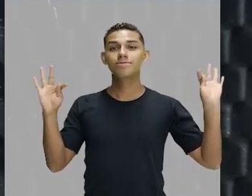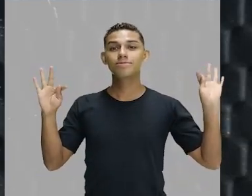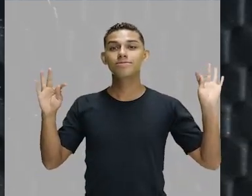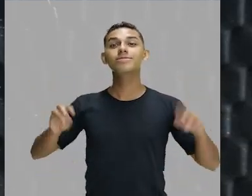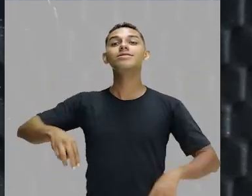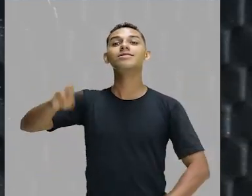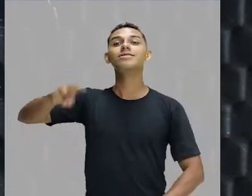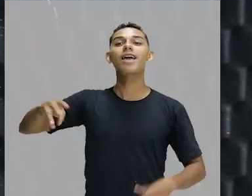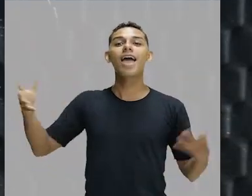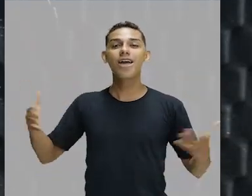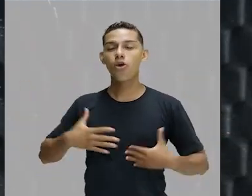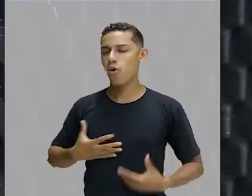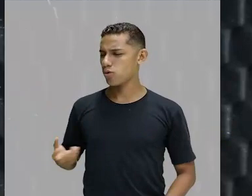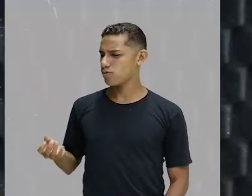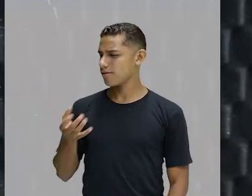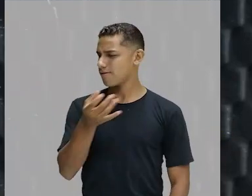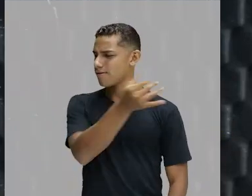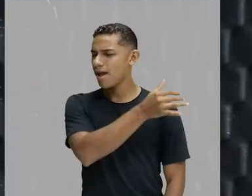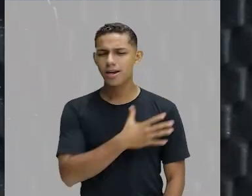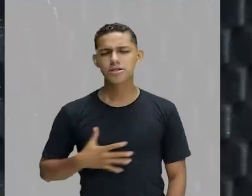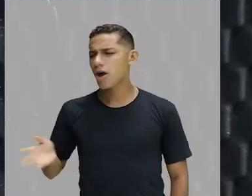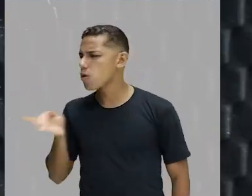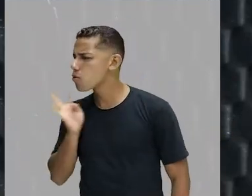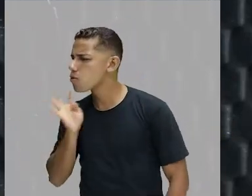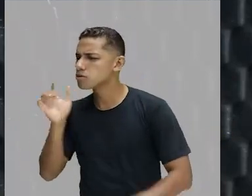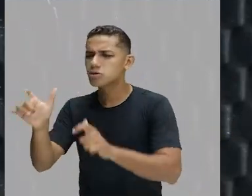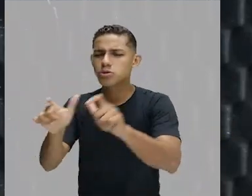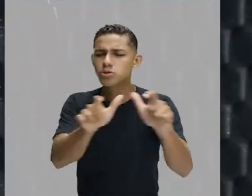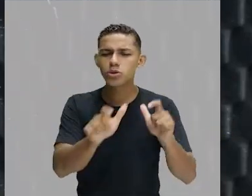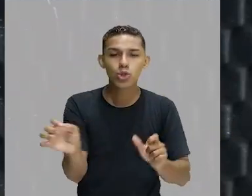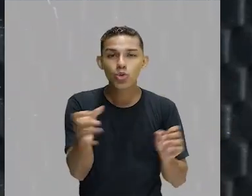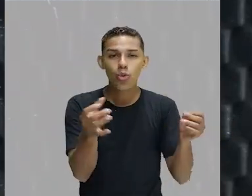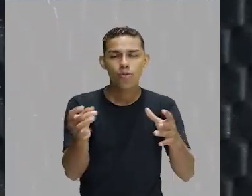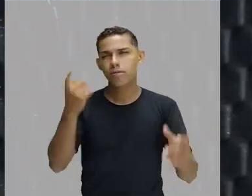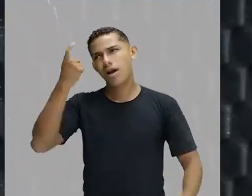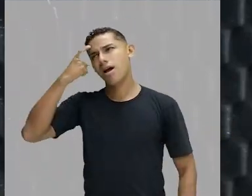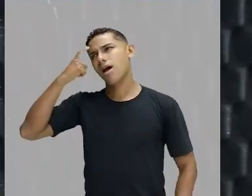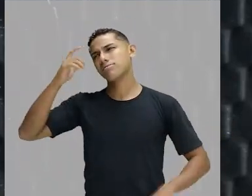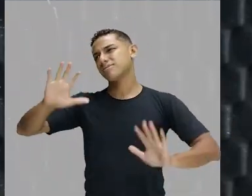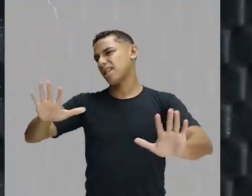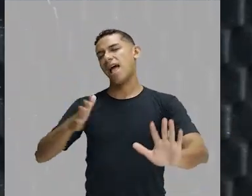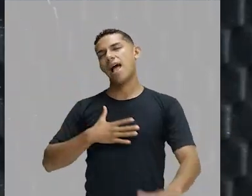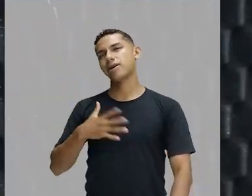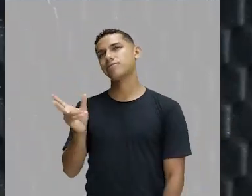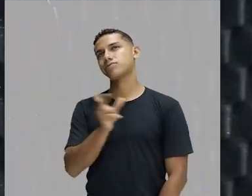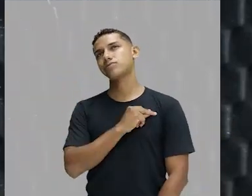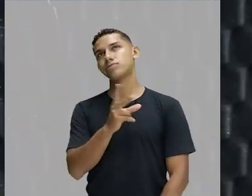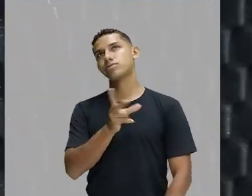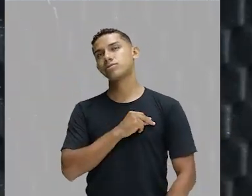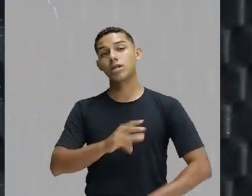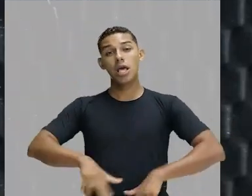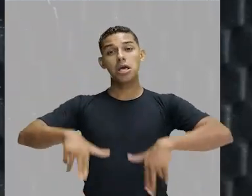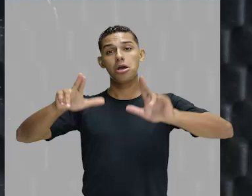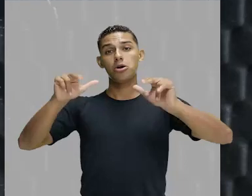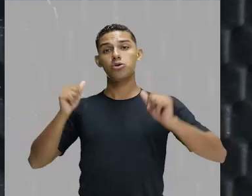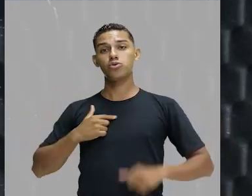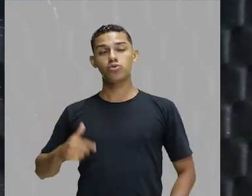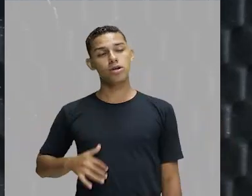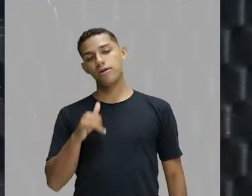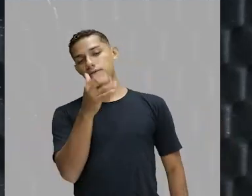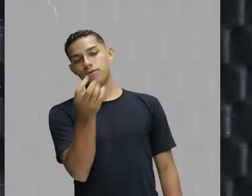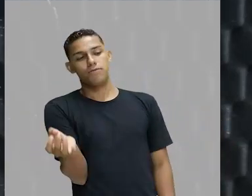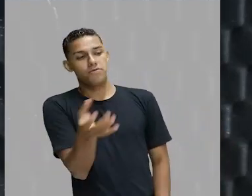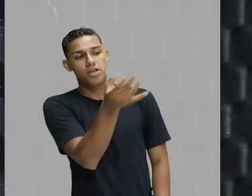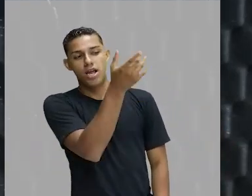de fazer turismo, conhecer lugares novos? Ah, mas vocês podem pensar assim, nossa, eu nunca vou na Espanha. A professora